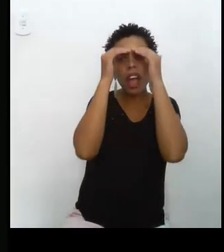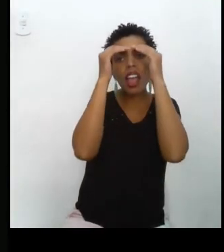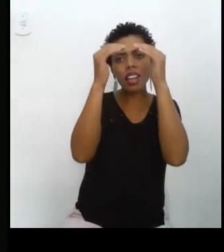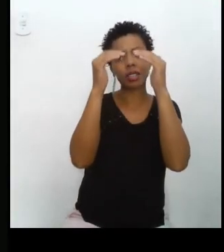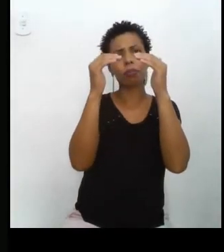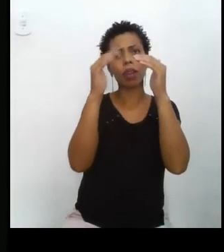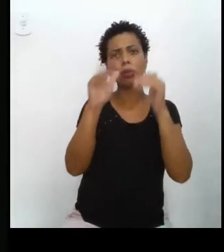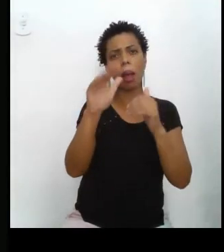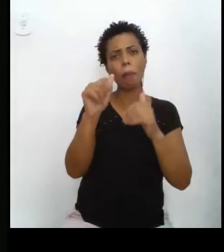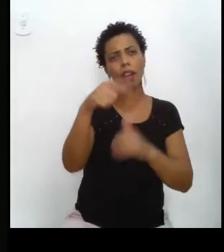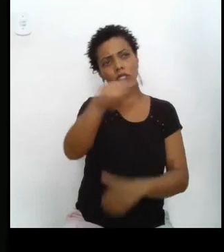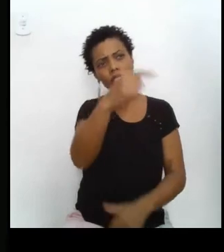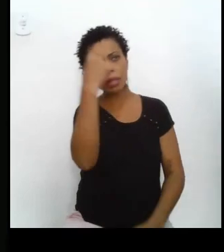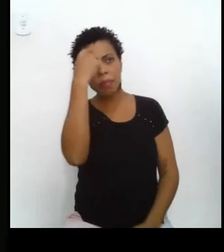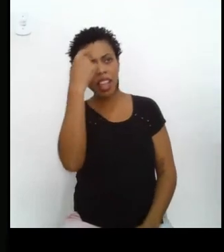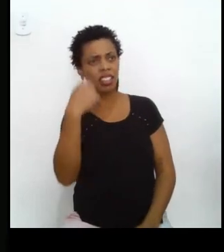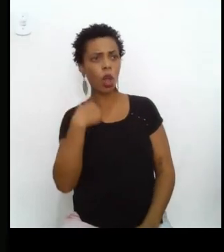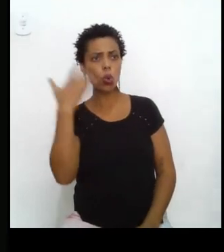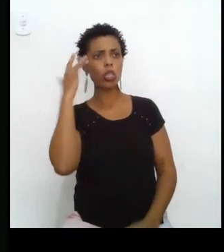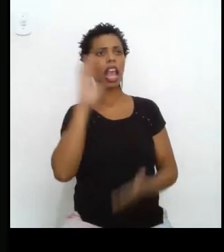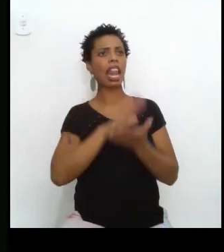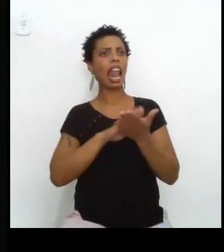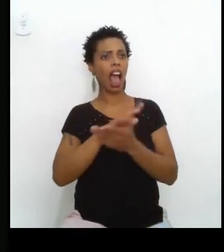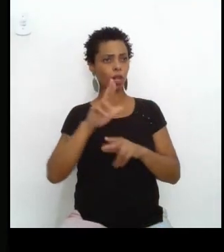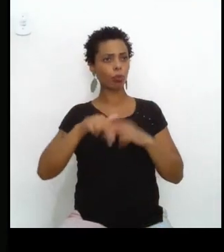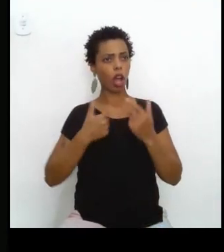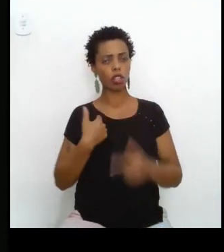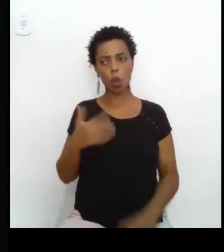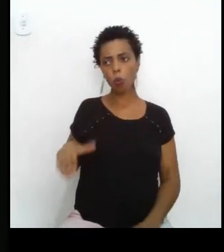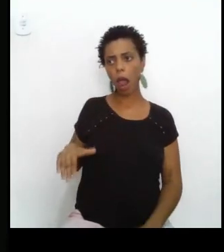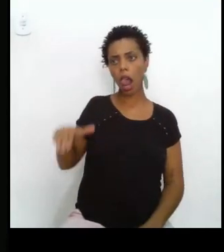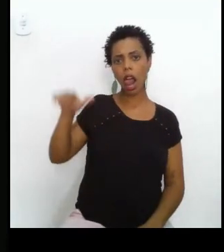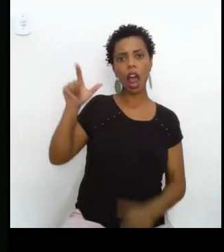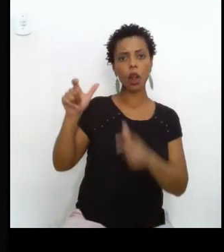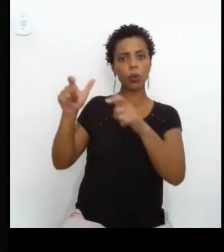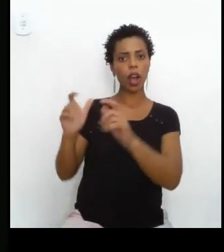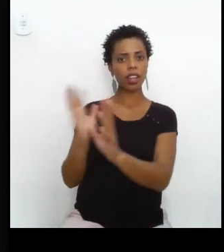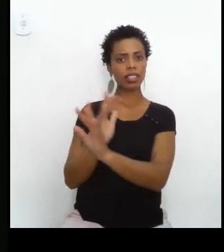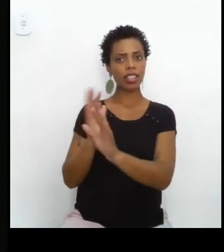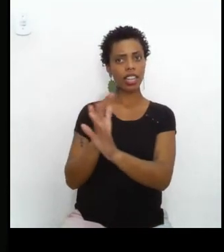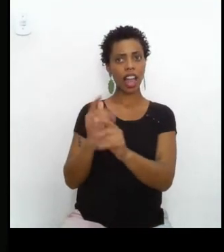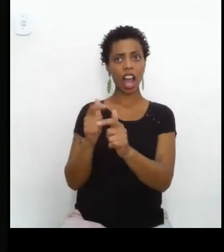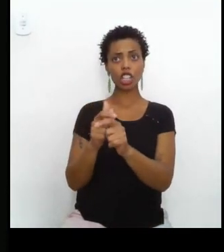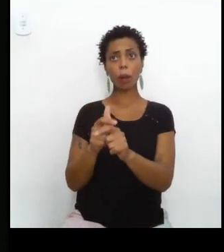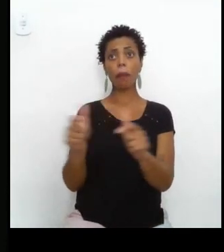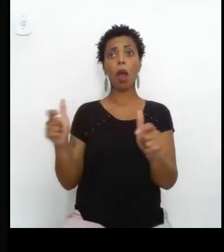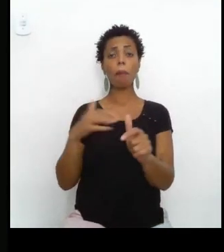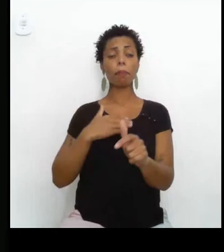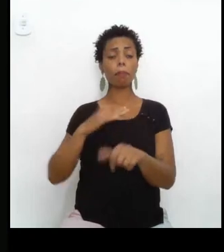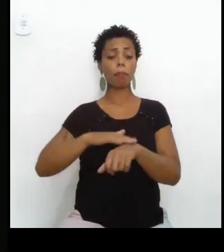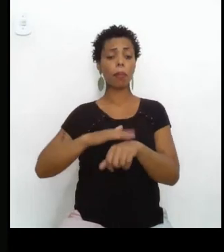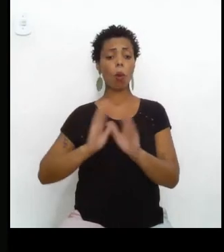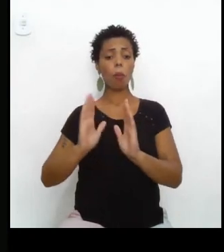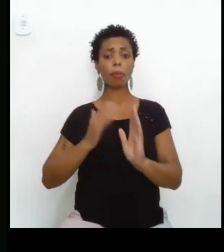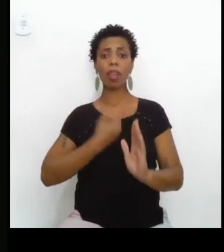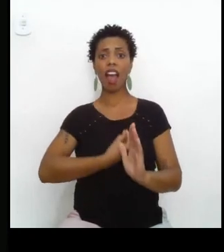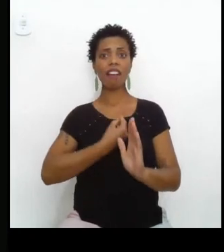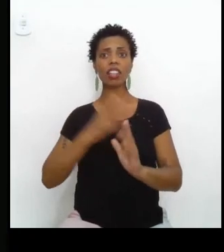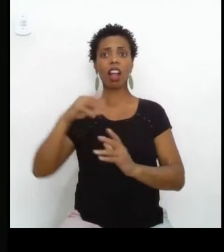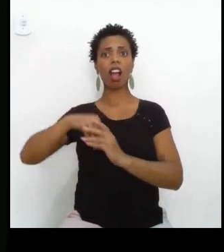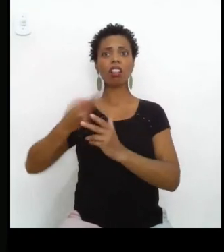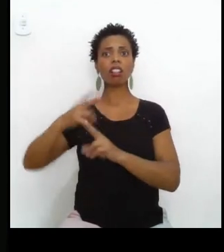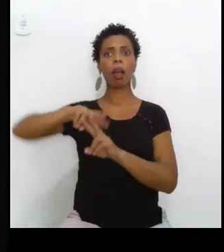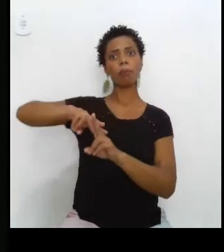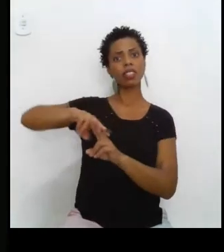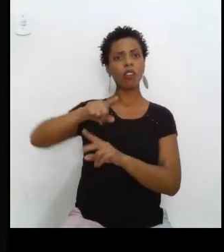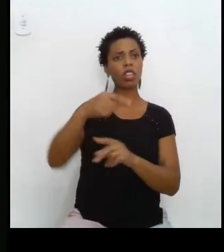sei de nada porque eu cresci na merda do destruído eu passei boa parte da minha vida no lixo do reformatório vocês me tratam como se eu fosse uma